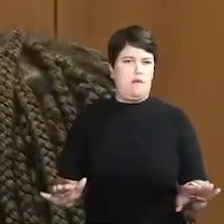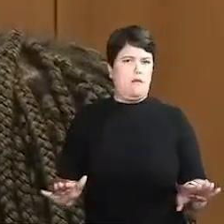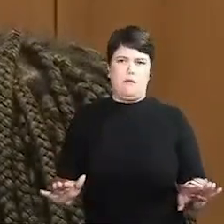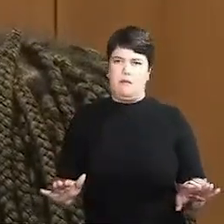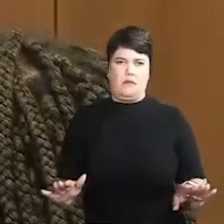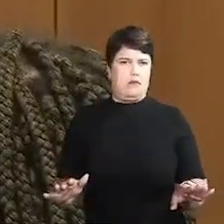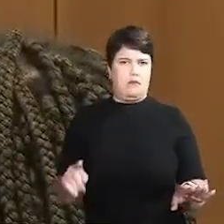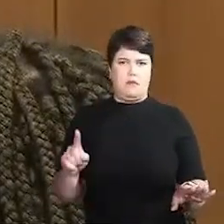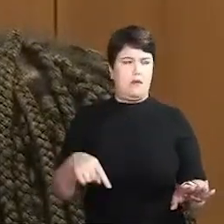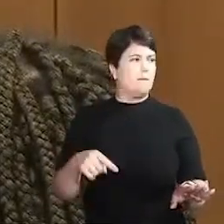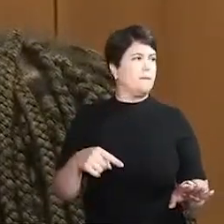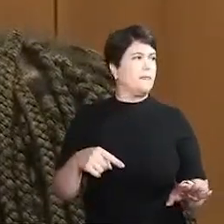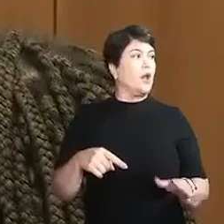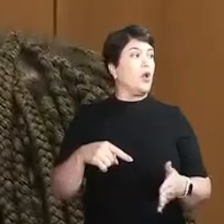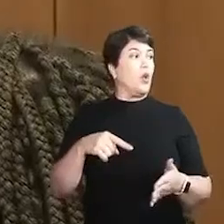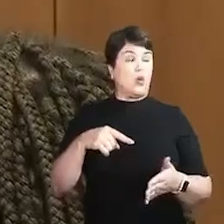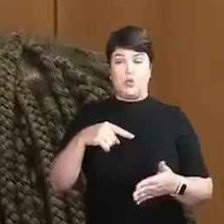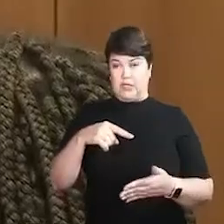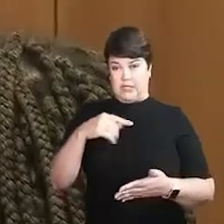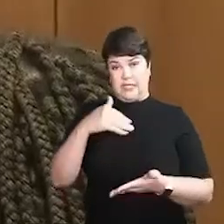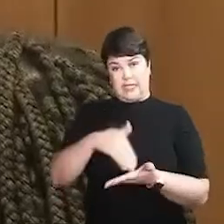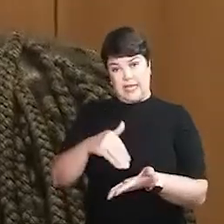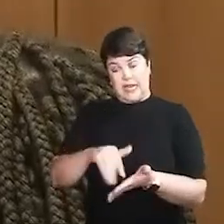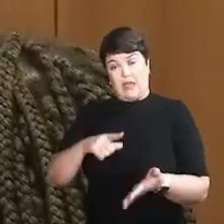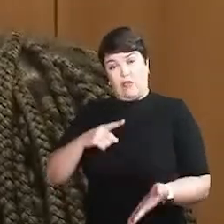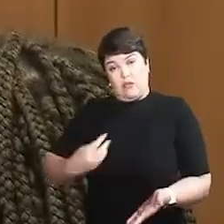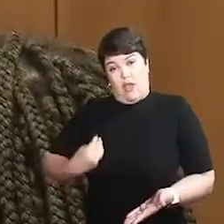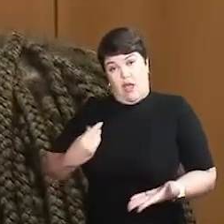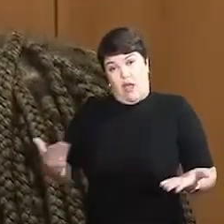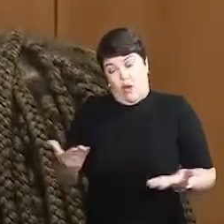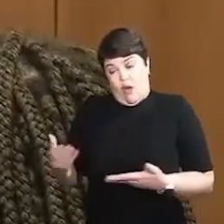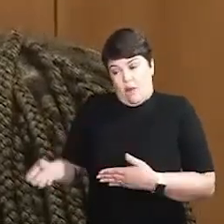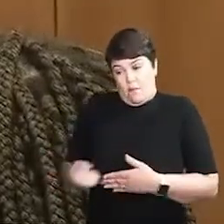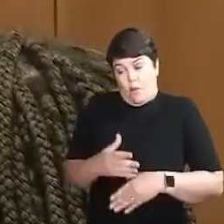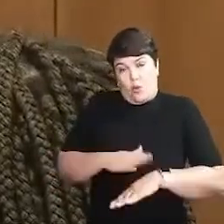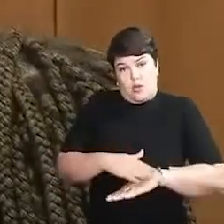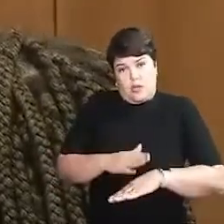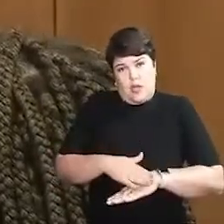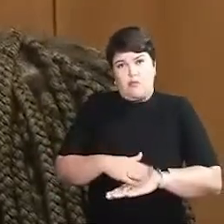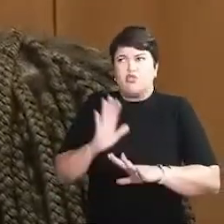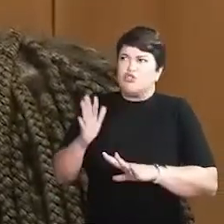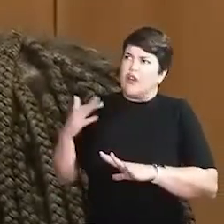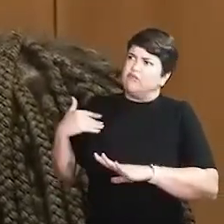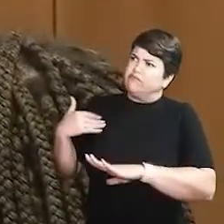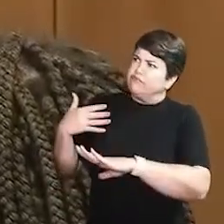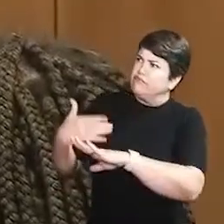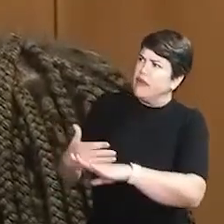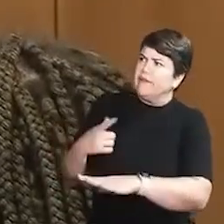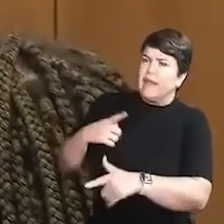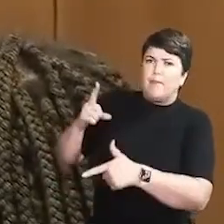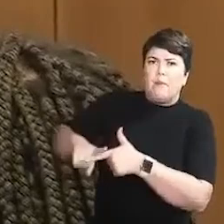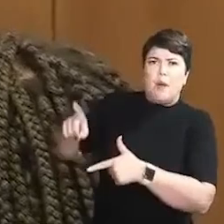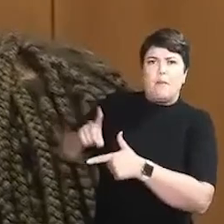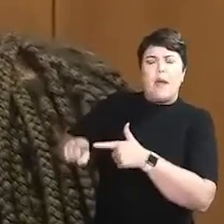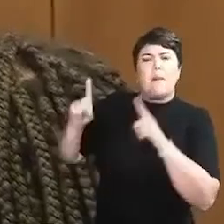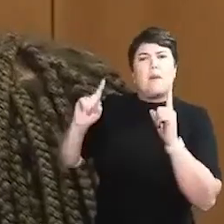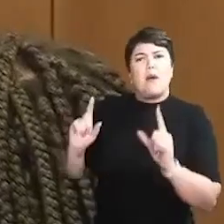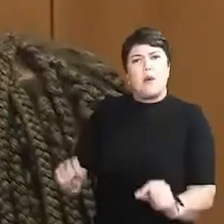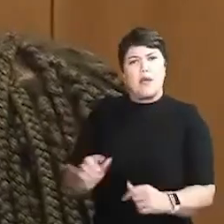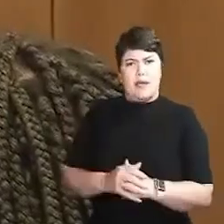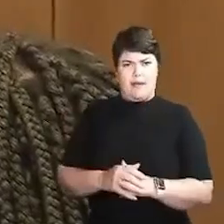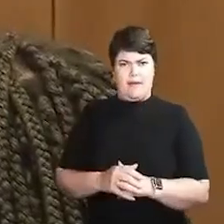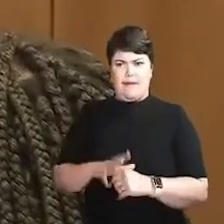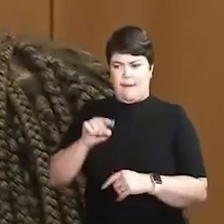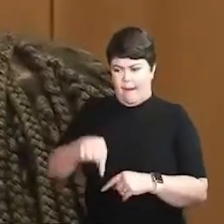secretários que assumiram agora recentemente já herdaram uma situação em que